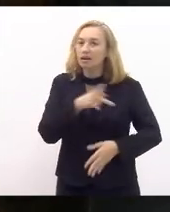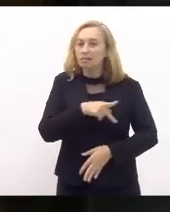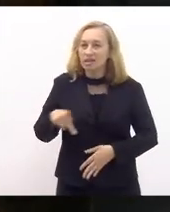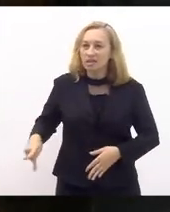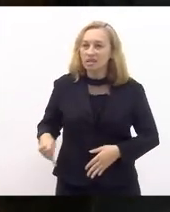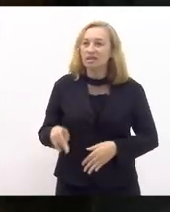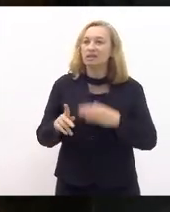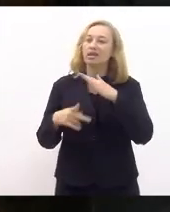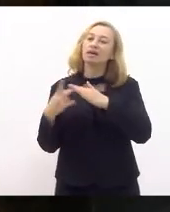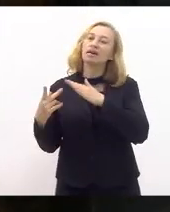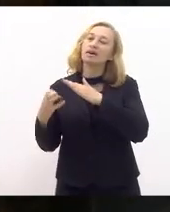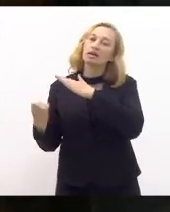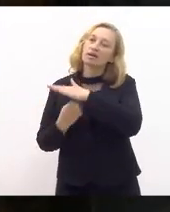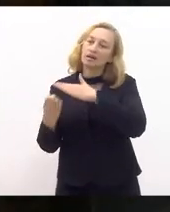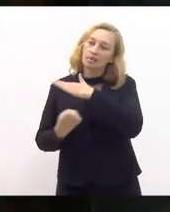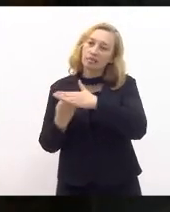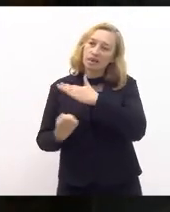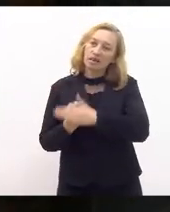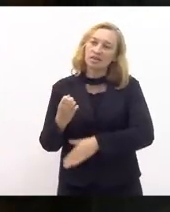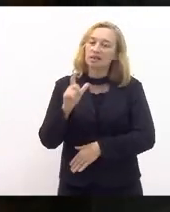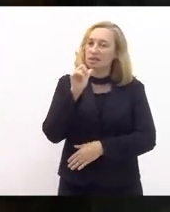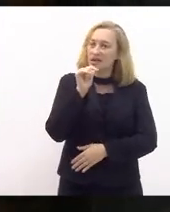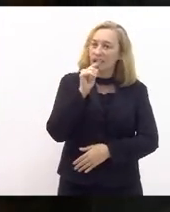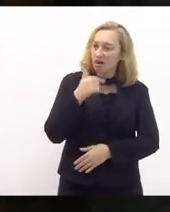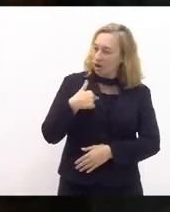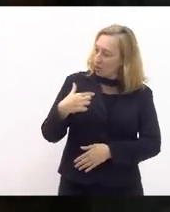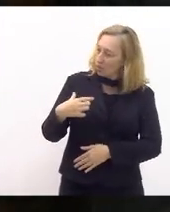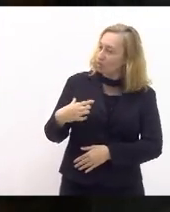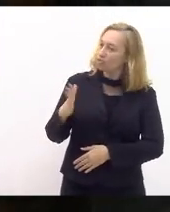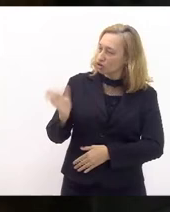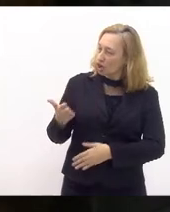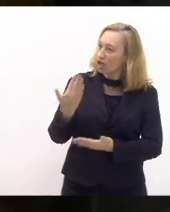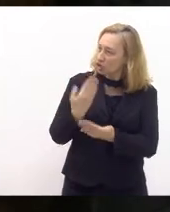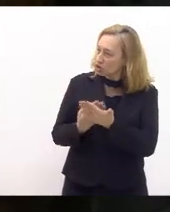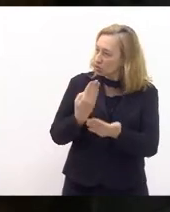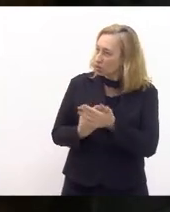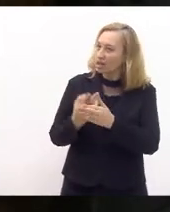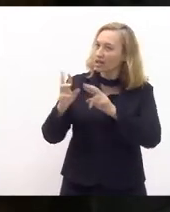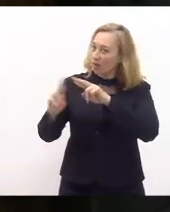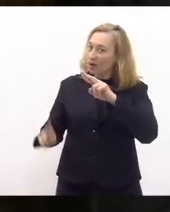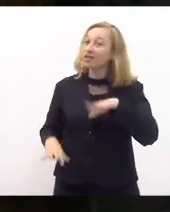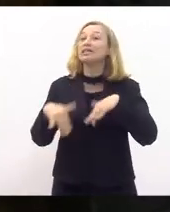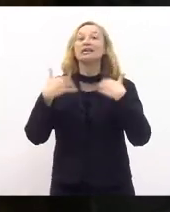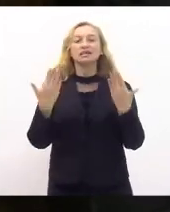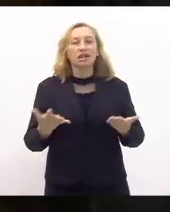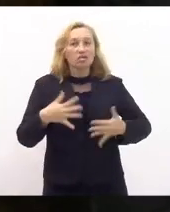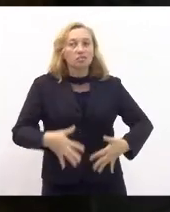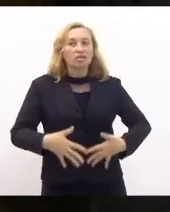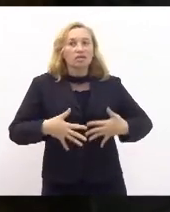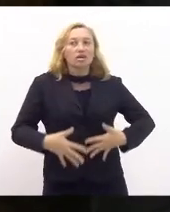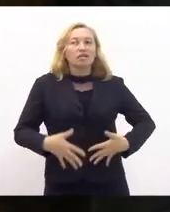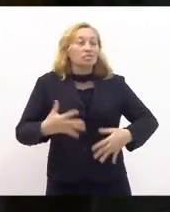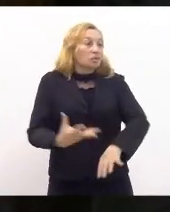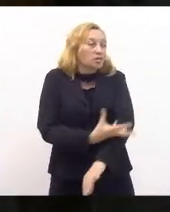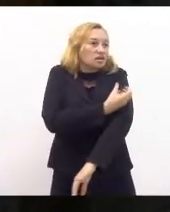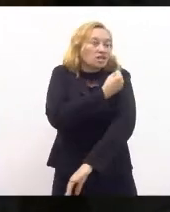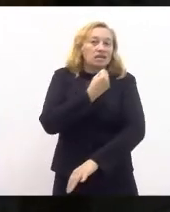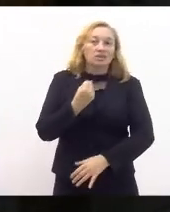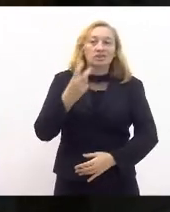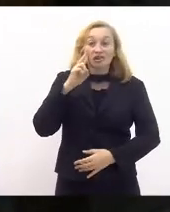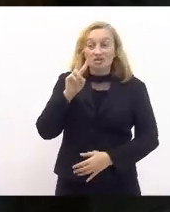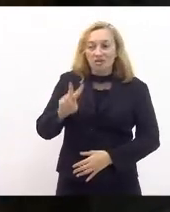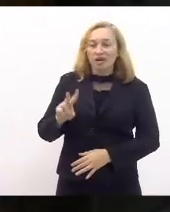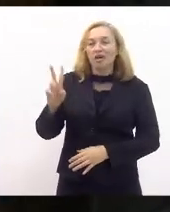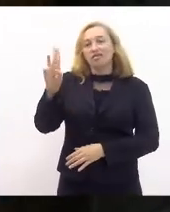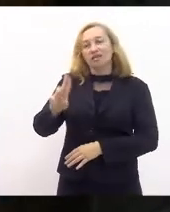Leonardo, reitor da UERJ, eu sou filho da UERJ, fui estudante da UERJ, então me emociona toda a menção à Universidade do Estado do Rio